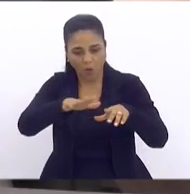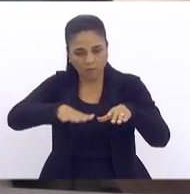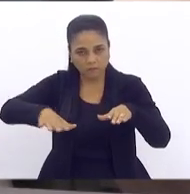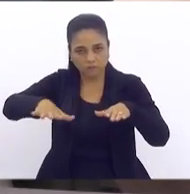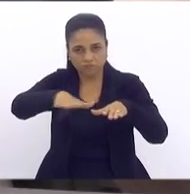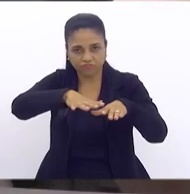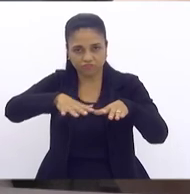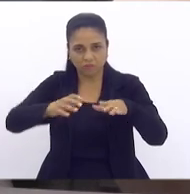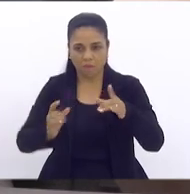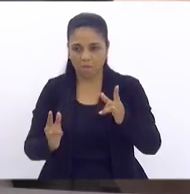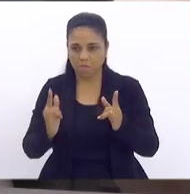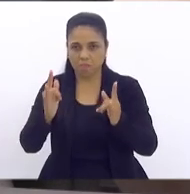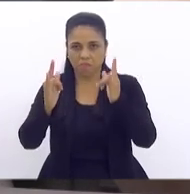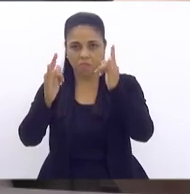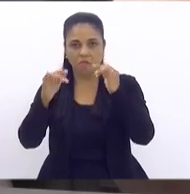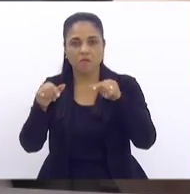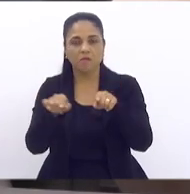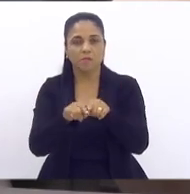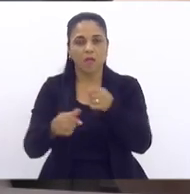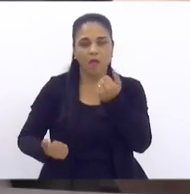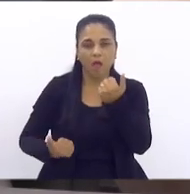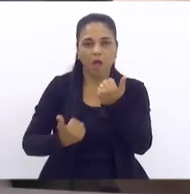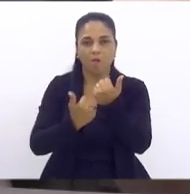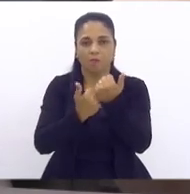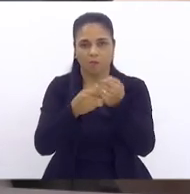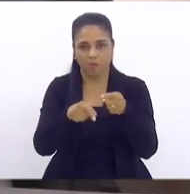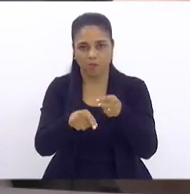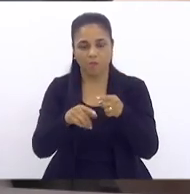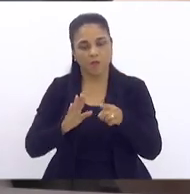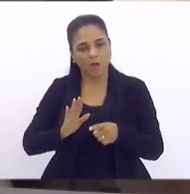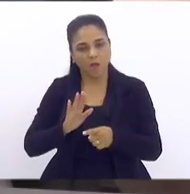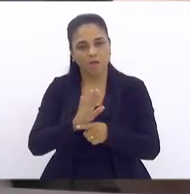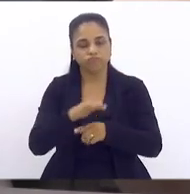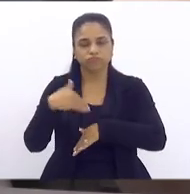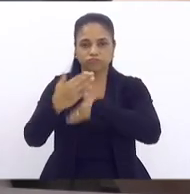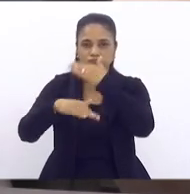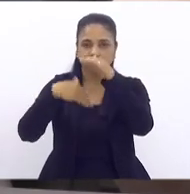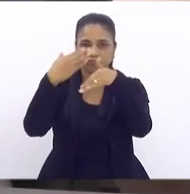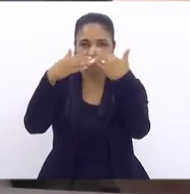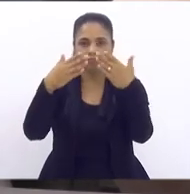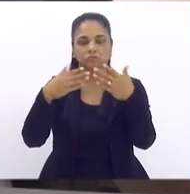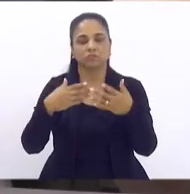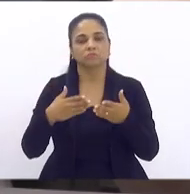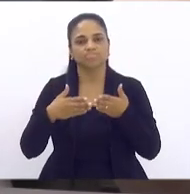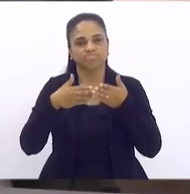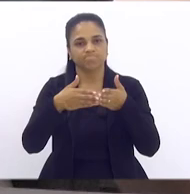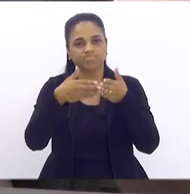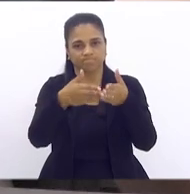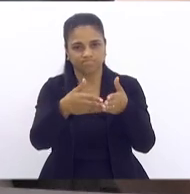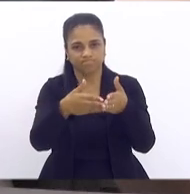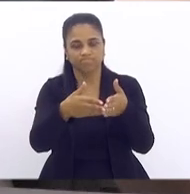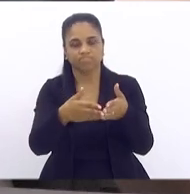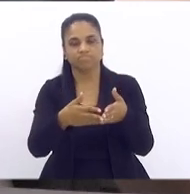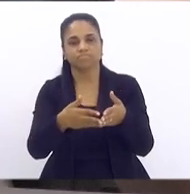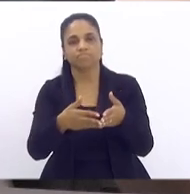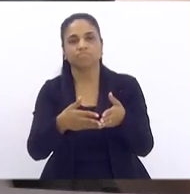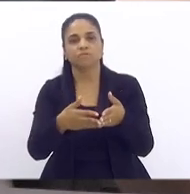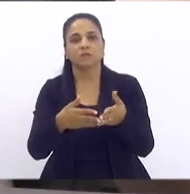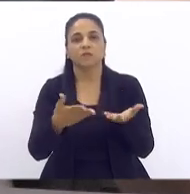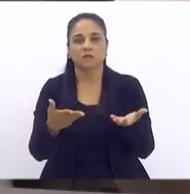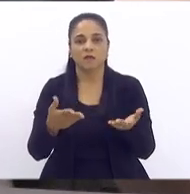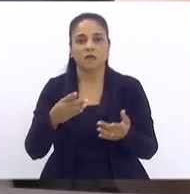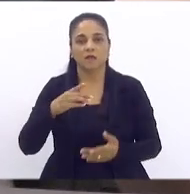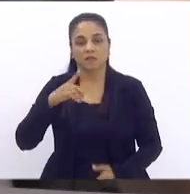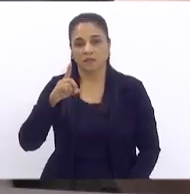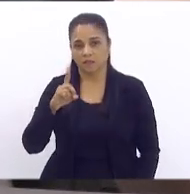suas instalações de apoio, a fim de contribuir para o desenvolvimento do poder marítimo. Em face disso, a A